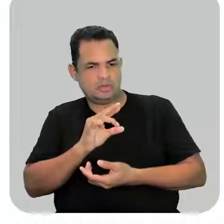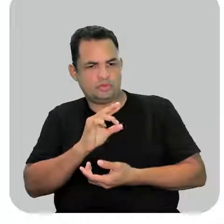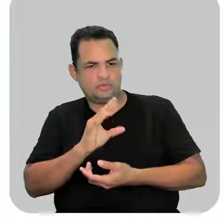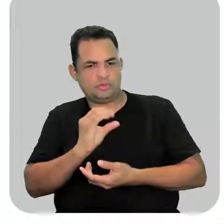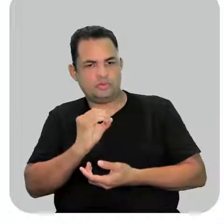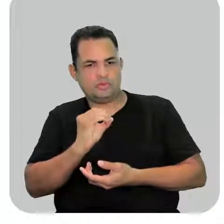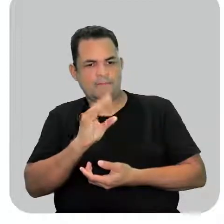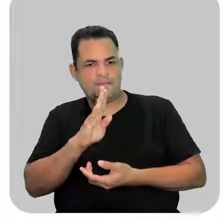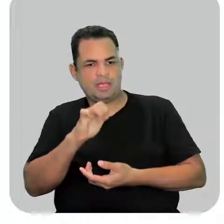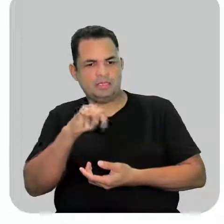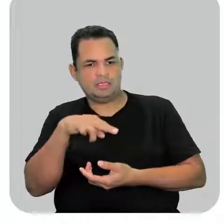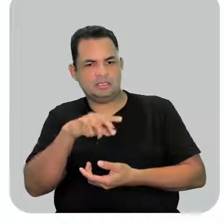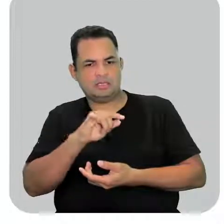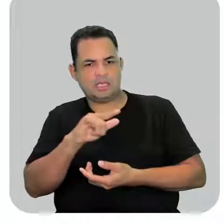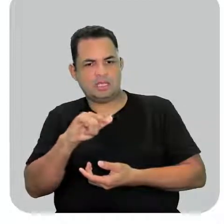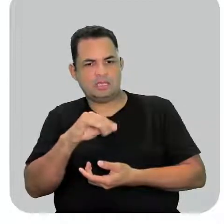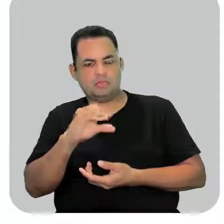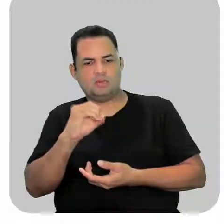Nitrobenzeno.